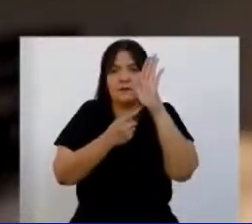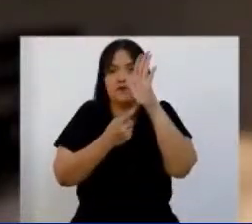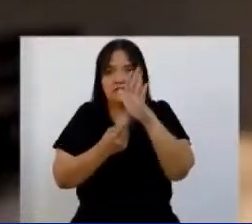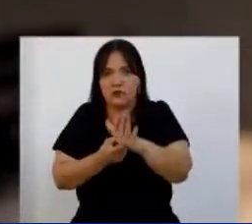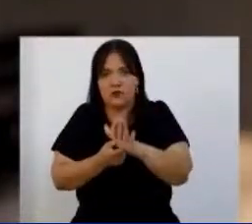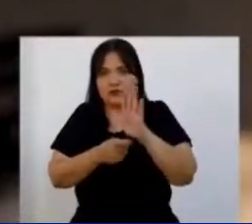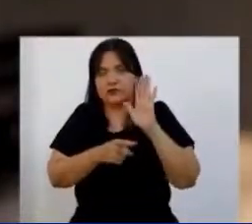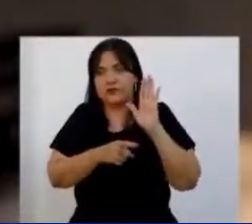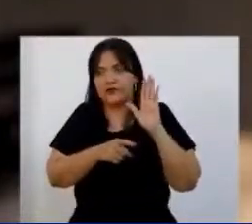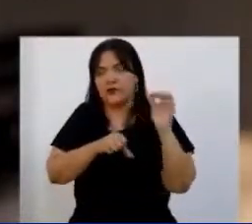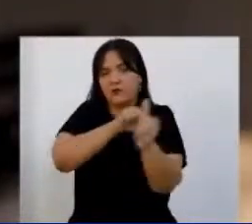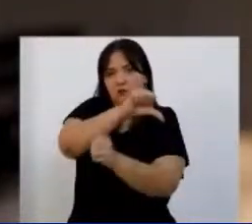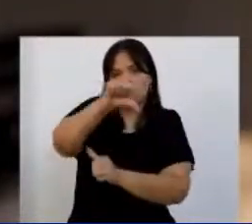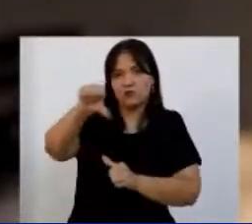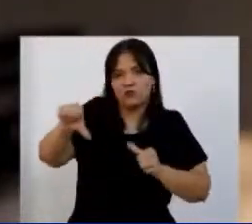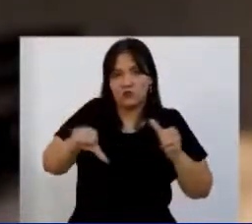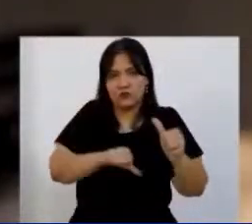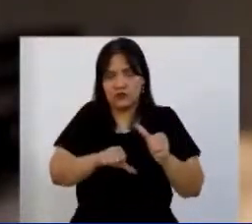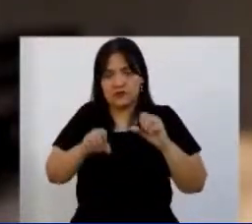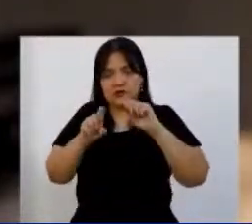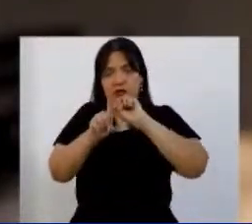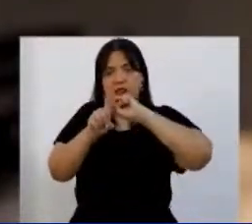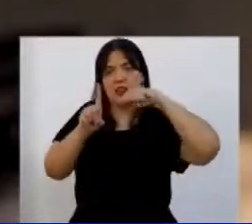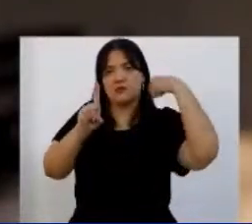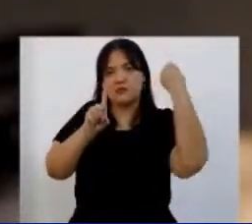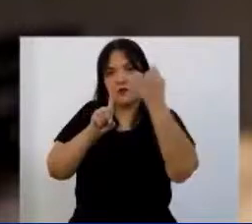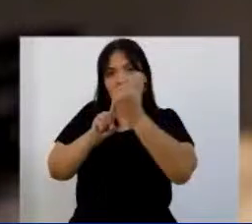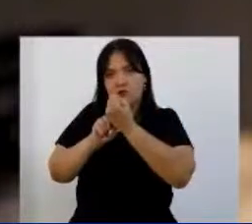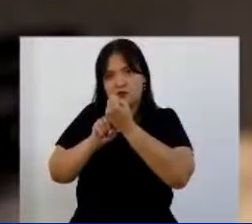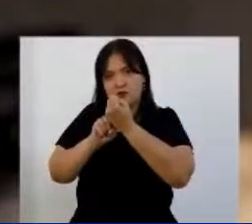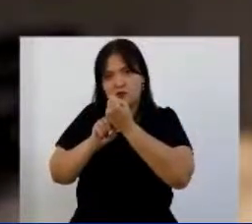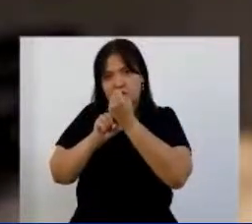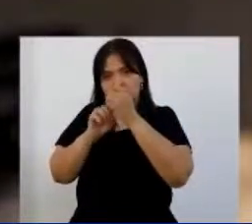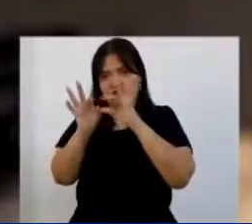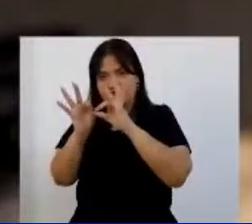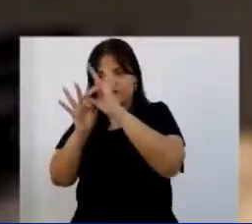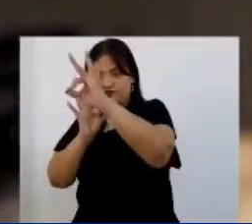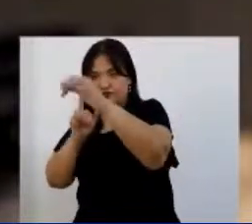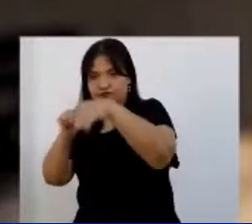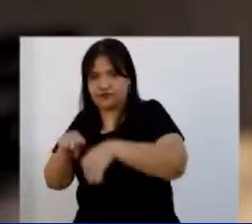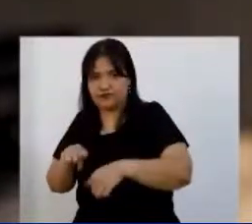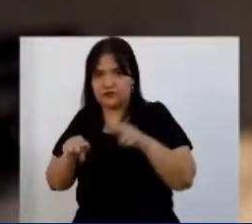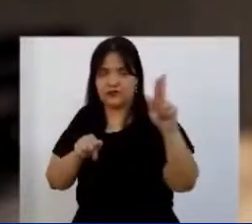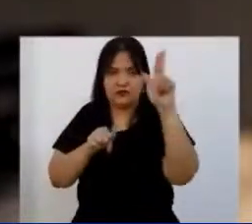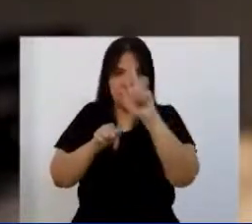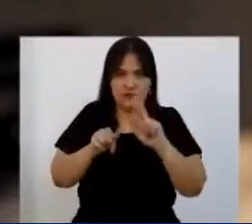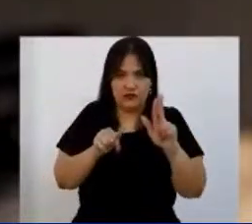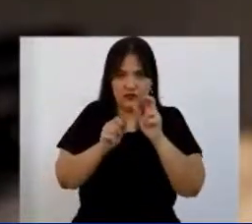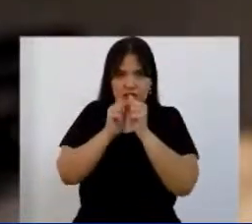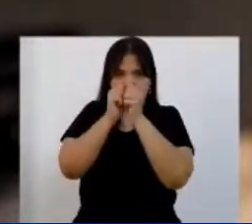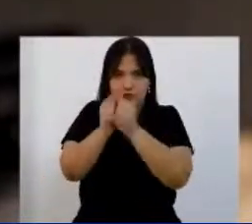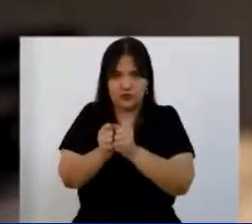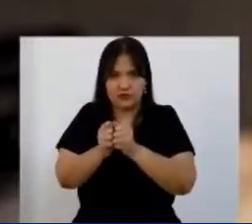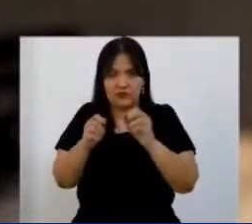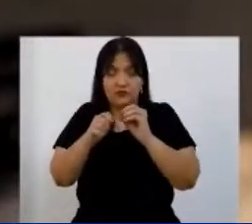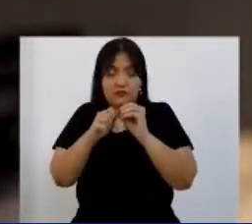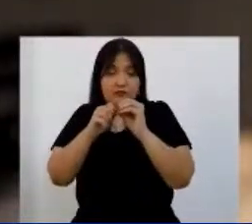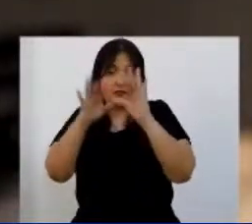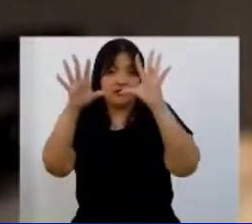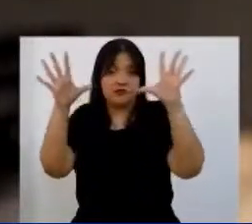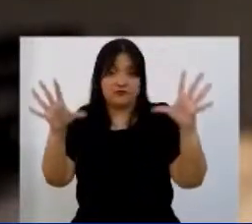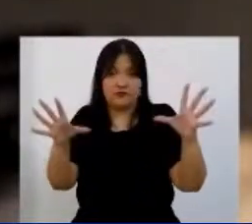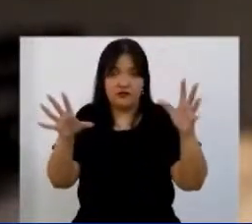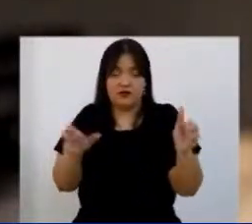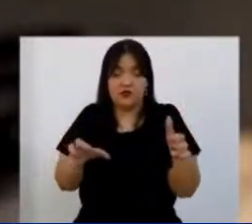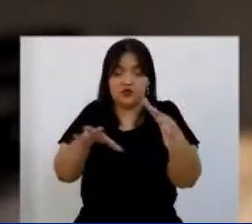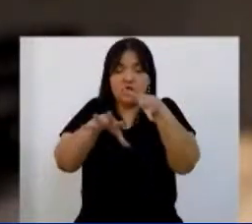intervenções na comunidade interna e externa através da cultura. com criatividade, interação